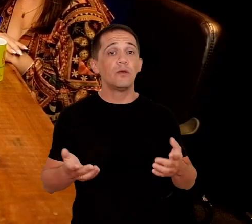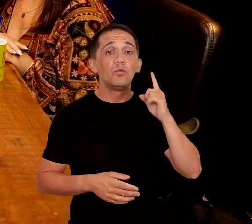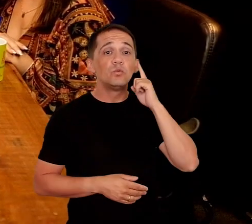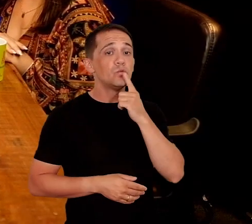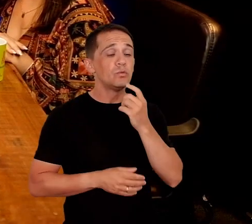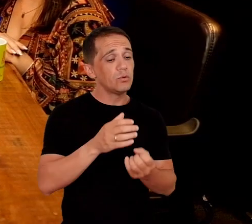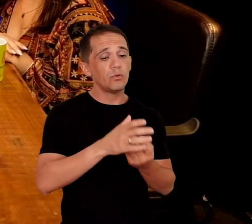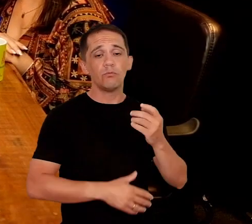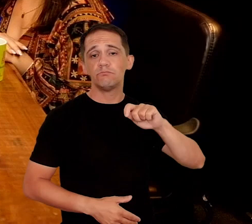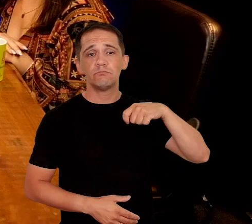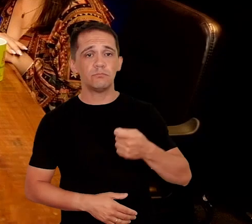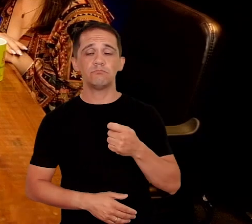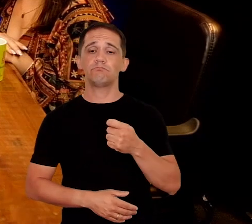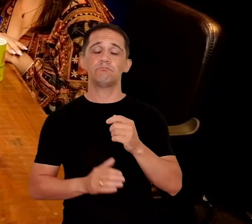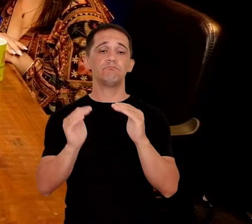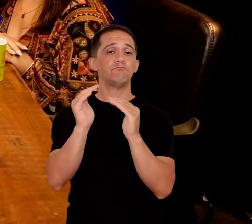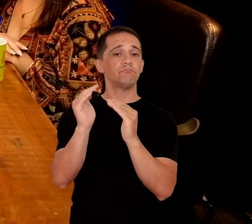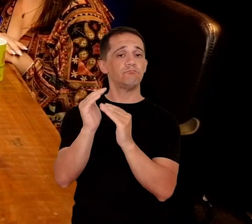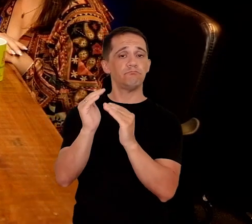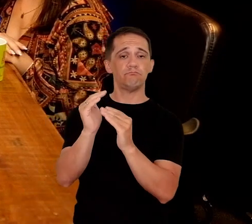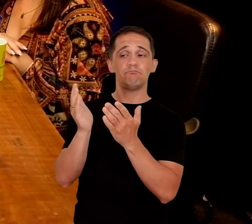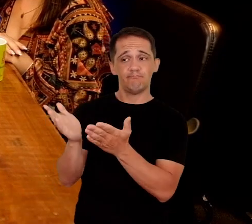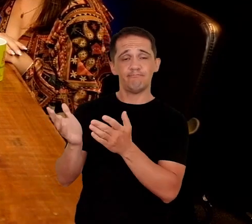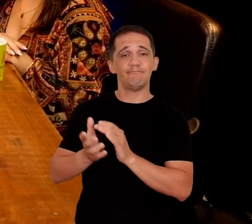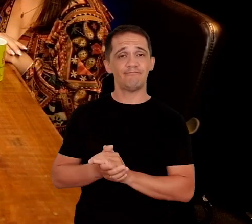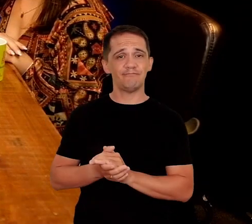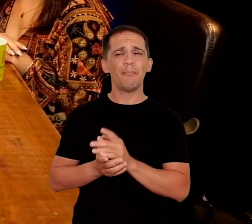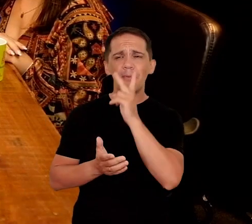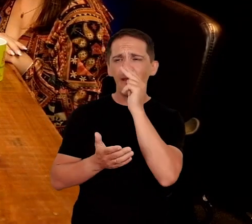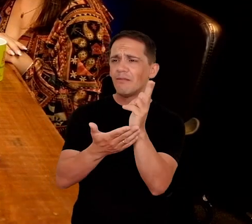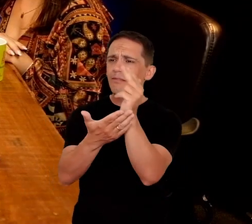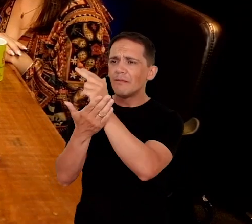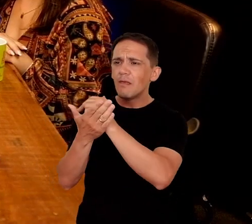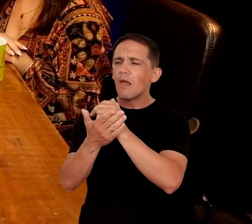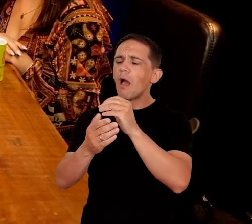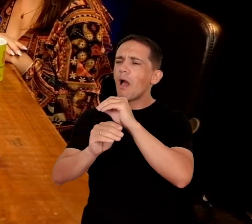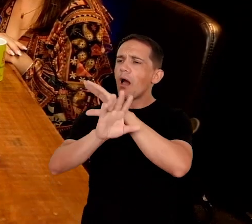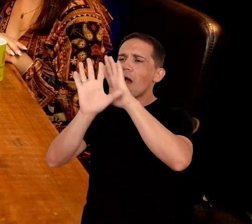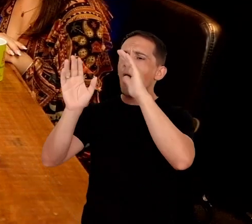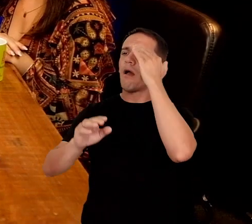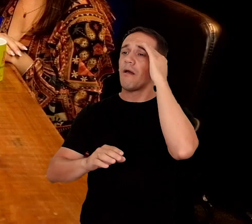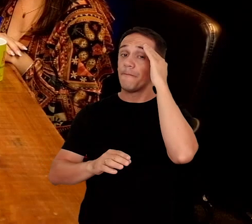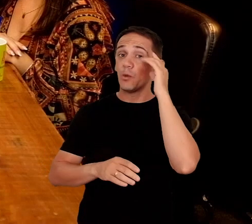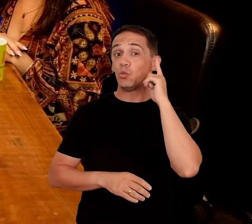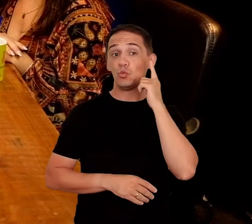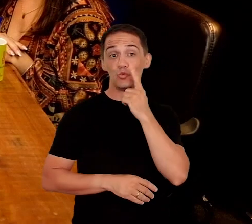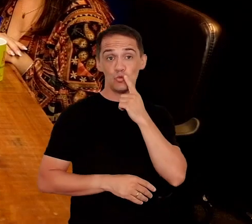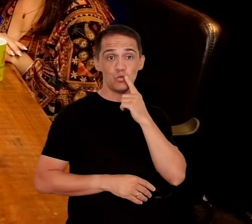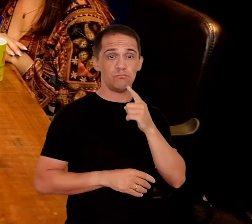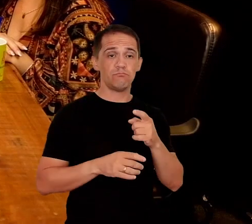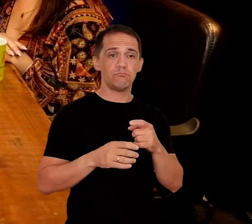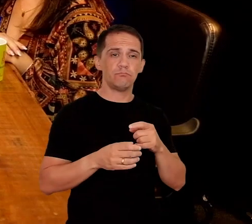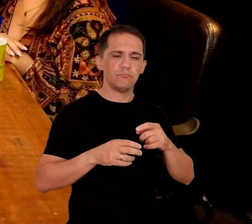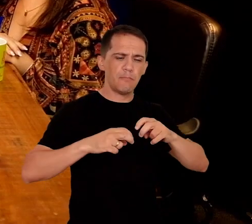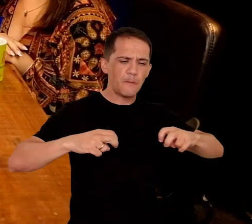que de um pouco tempo para cá, a comunidade surda se reuniu ali, conversou e criaram um sinal do Banco do Brasil, por exemplo, assim. Que é a